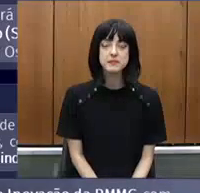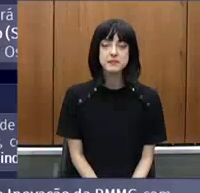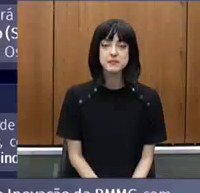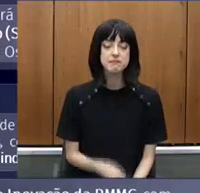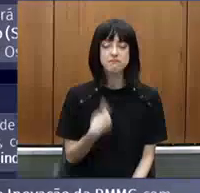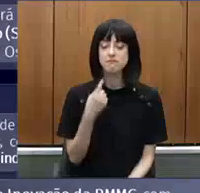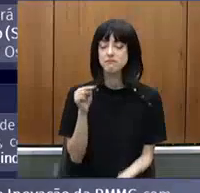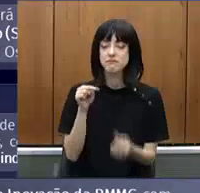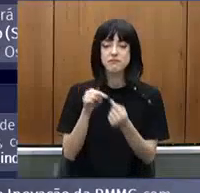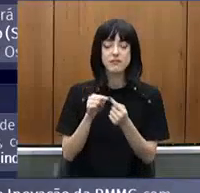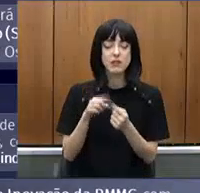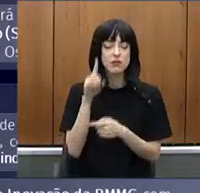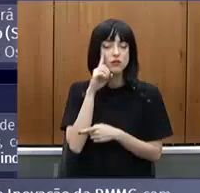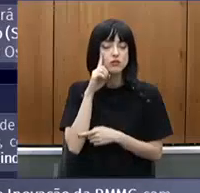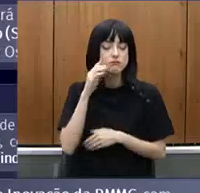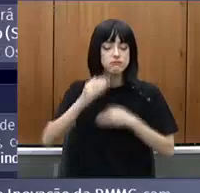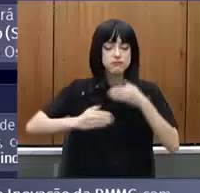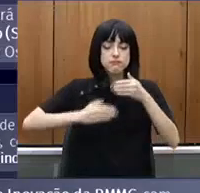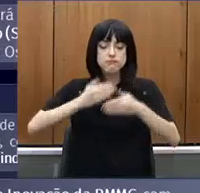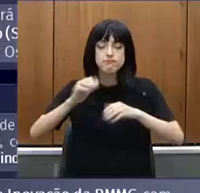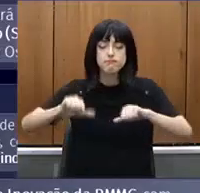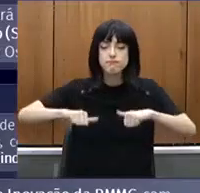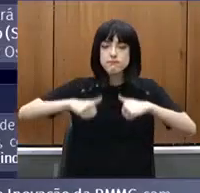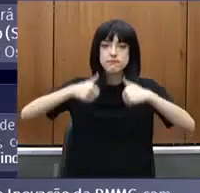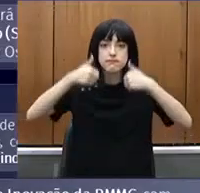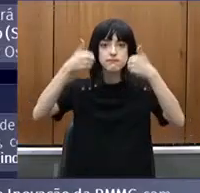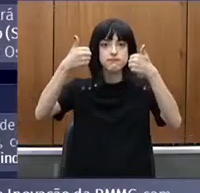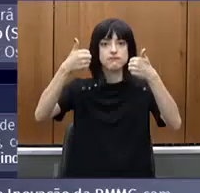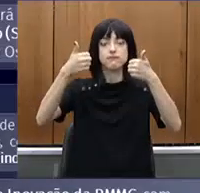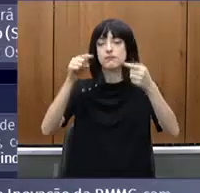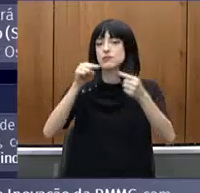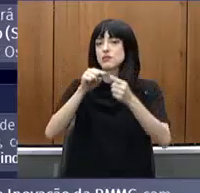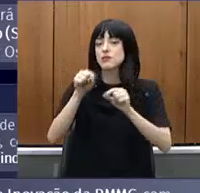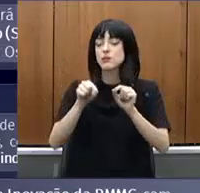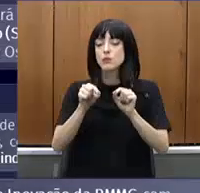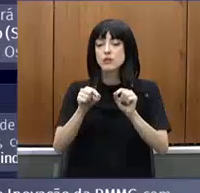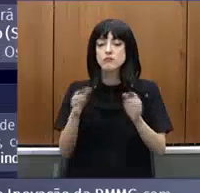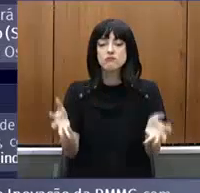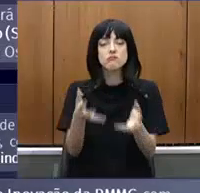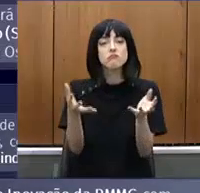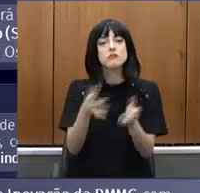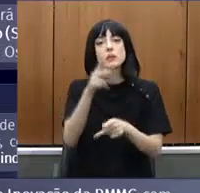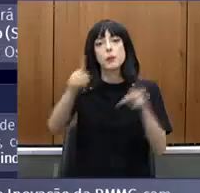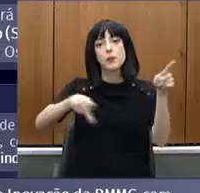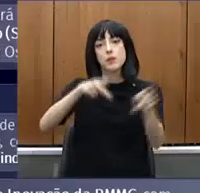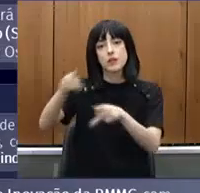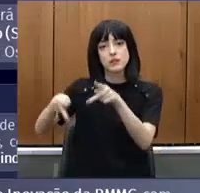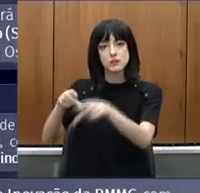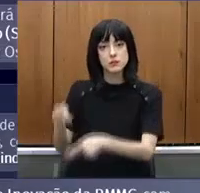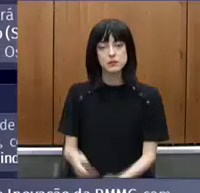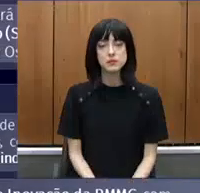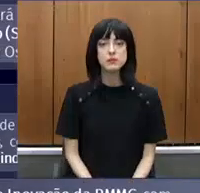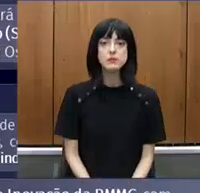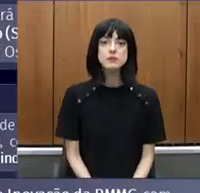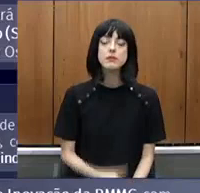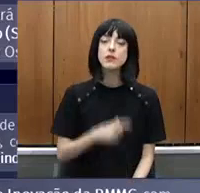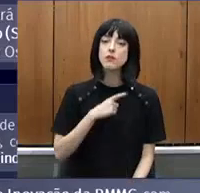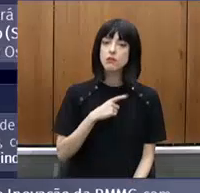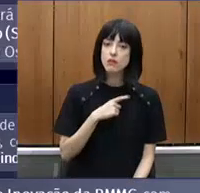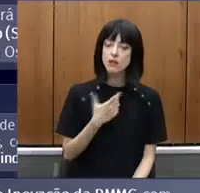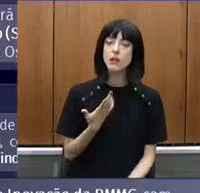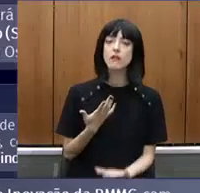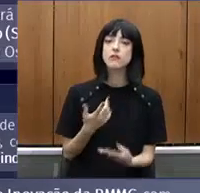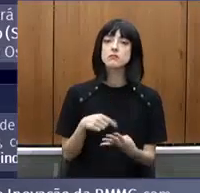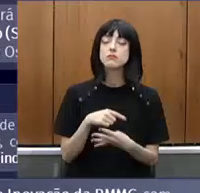dia após dia para o nosso população então que além do sistema dessa encomenda tivemos a feira de inovação tive vendo fortalecimento